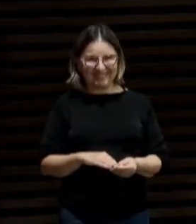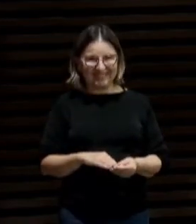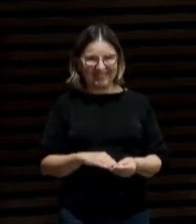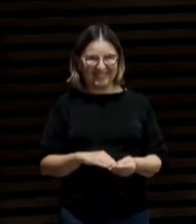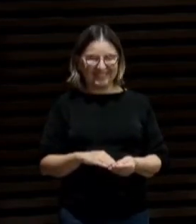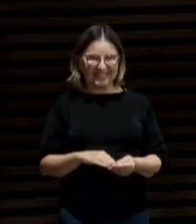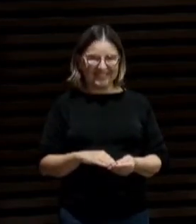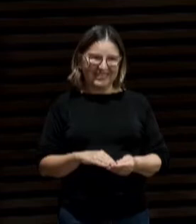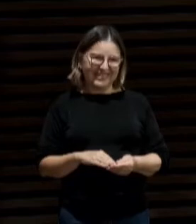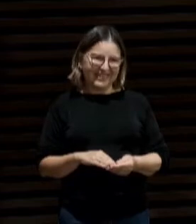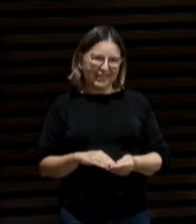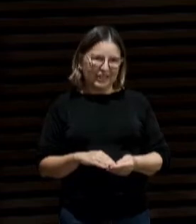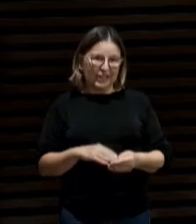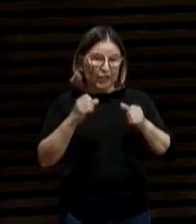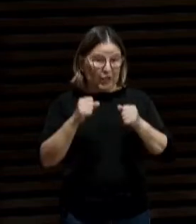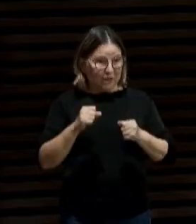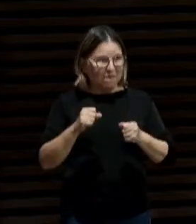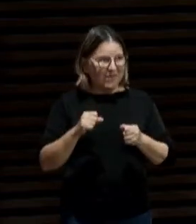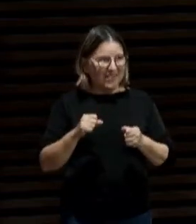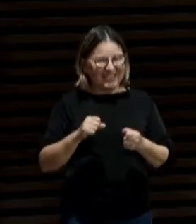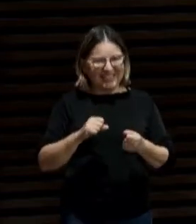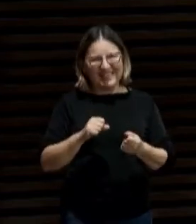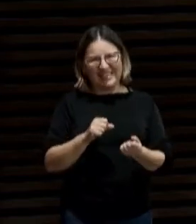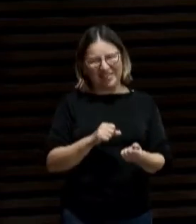da entropia. E vai quebrar também.